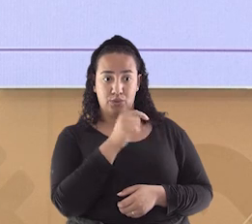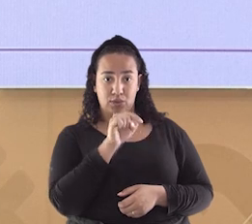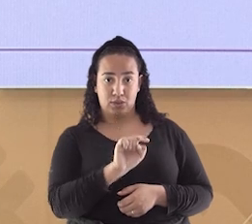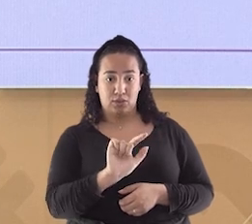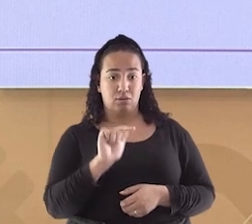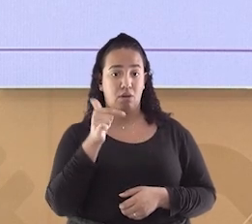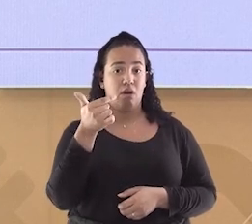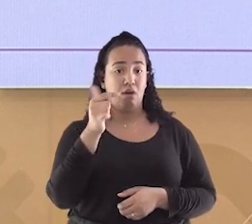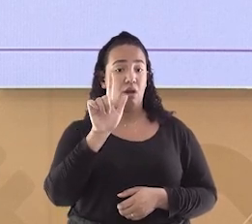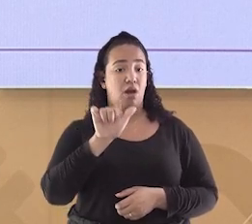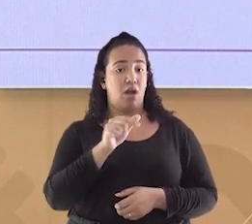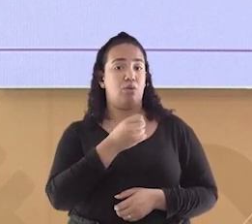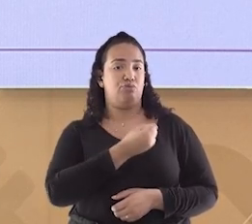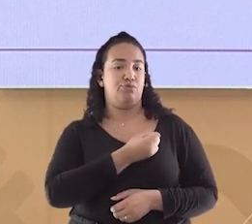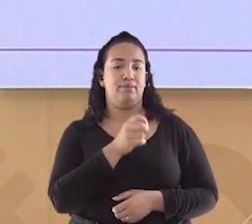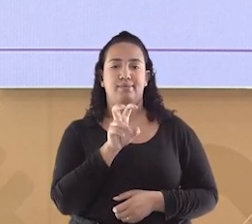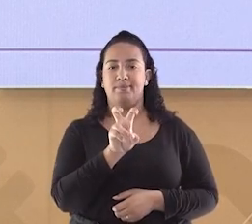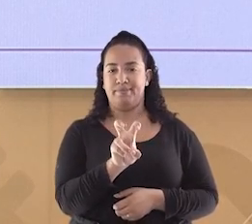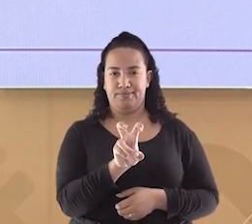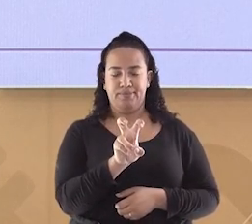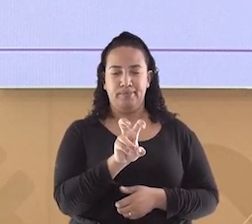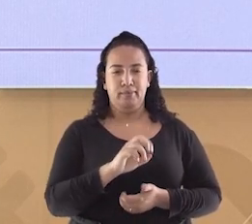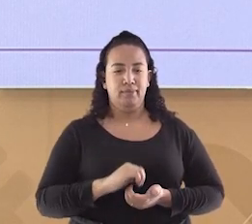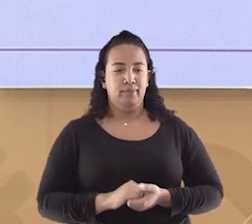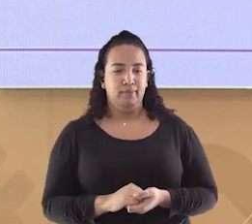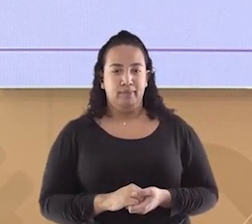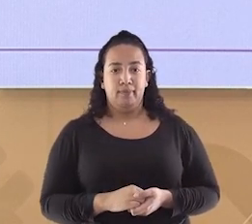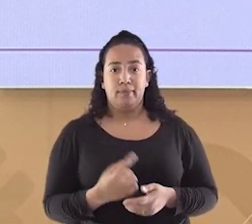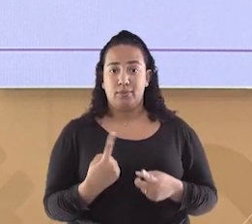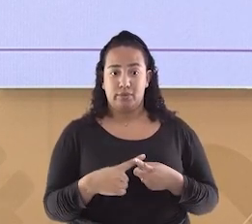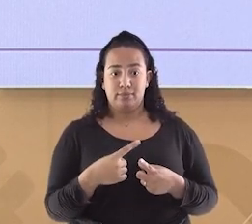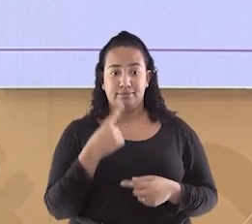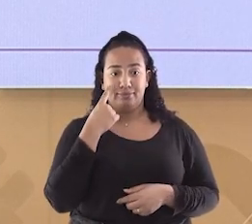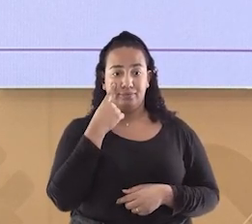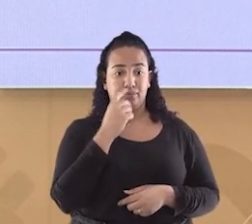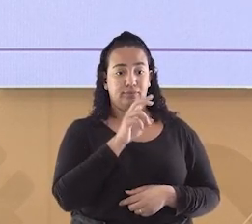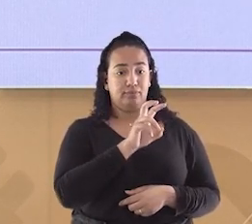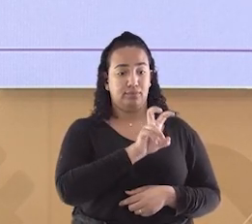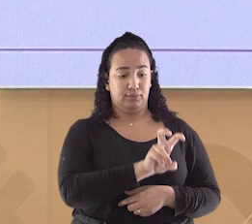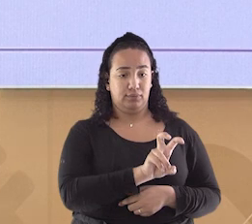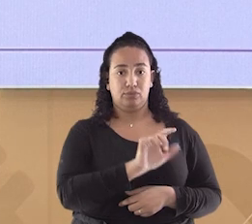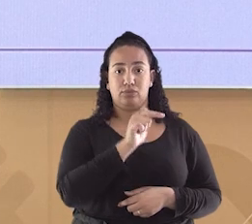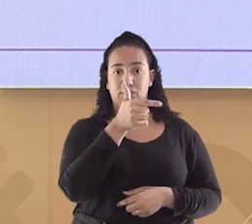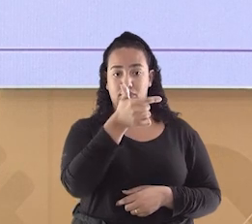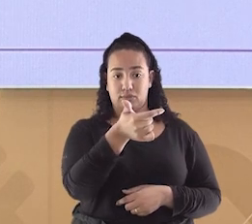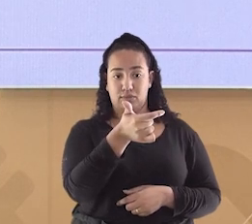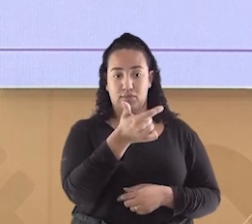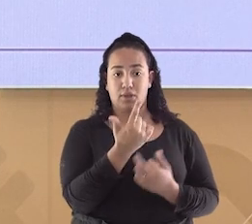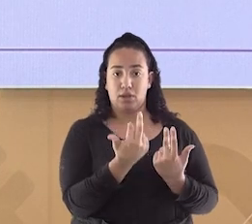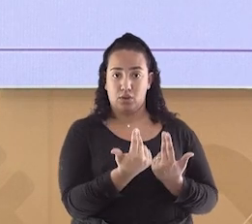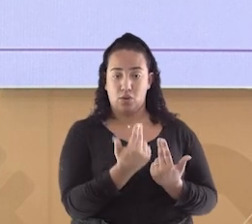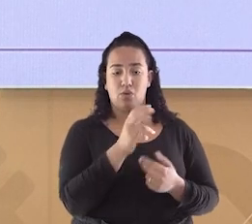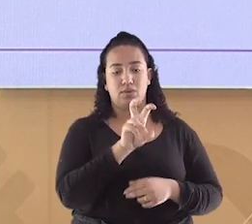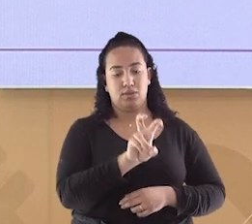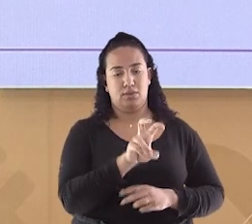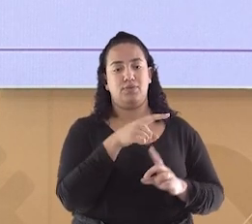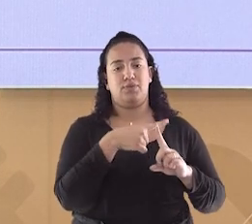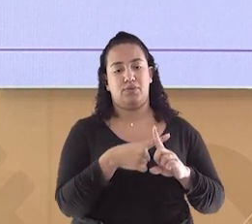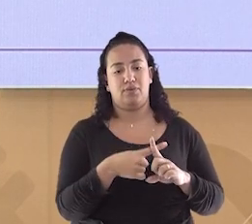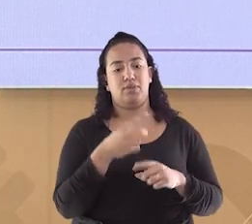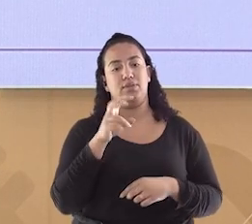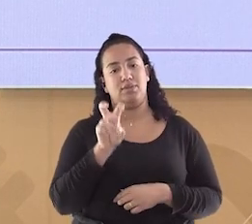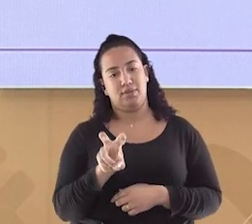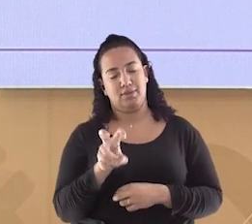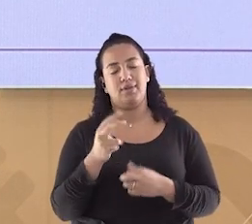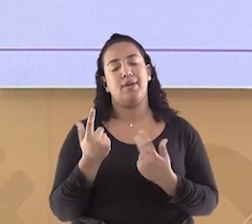resultar em 25 é o 5, pois 5 ao quadrado, que é 5